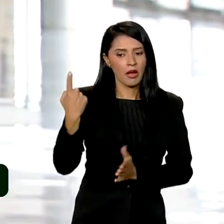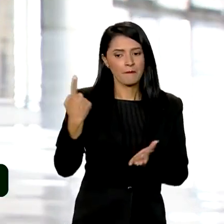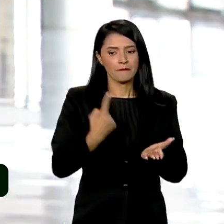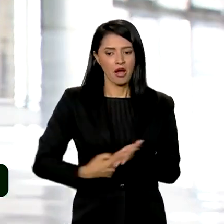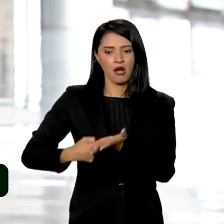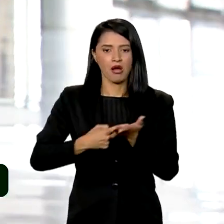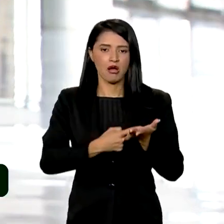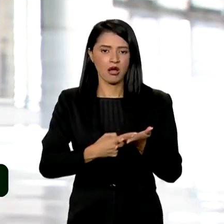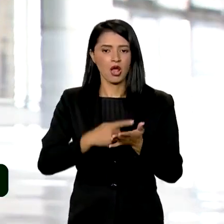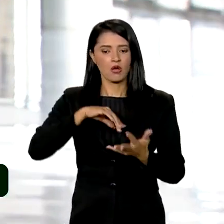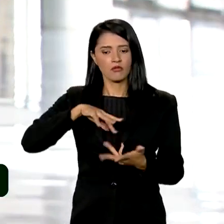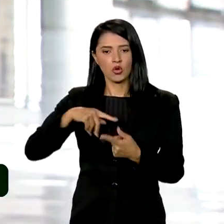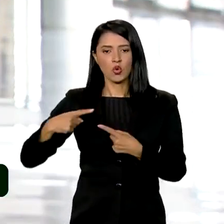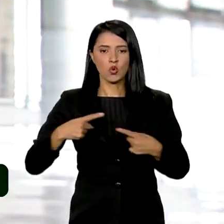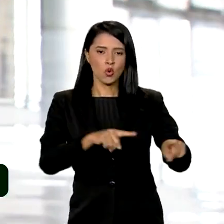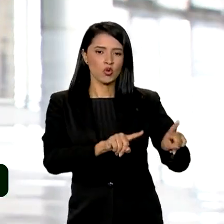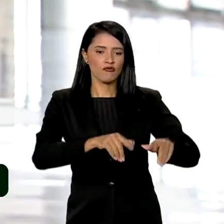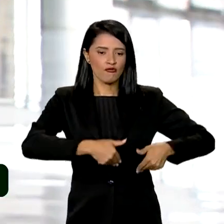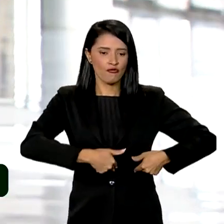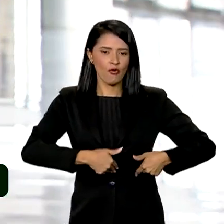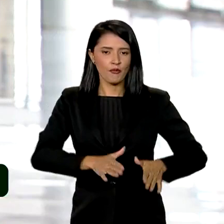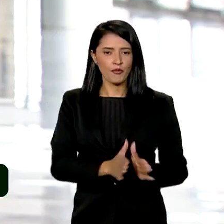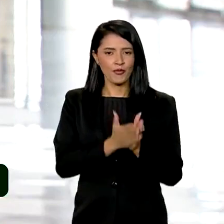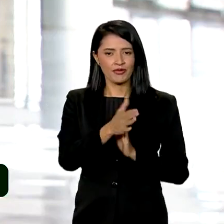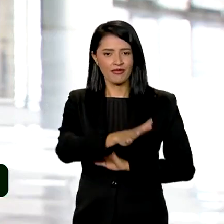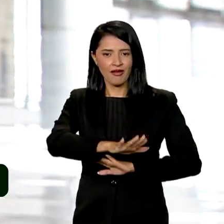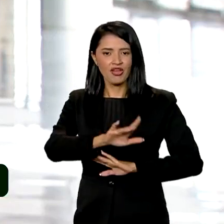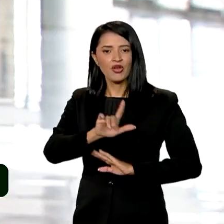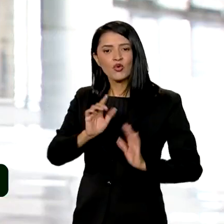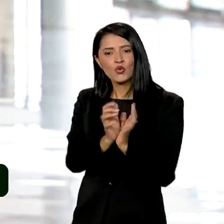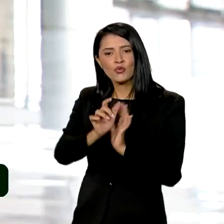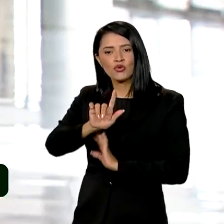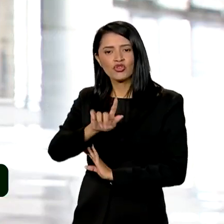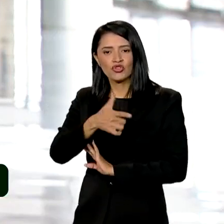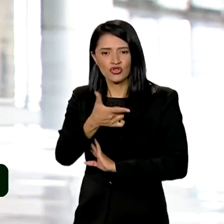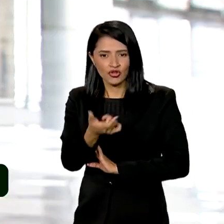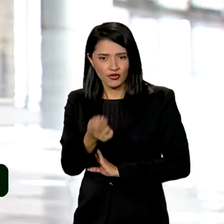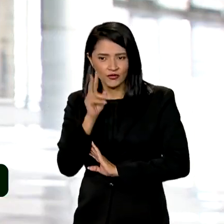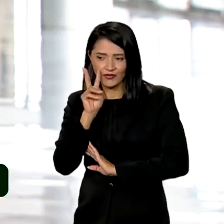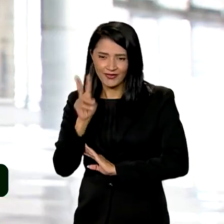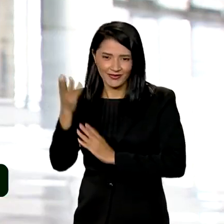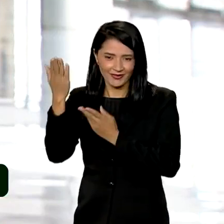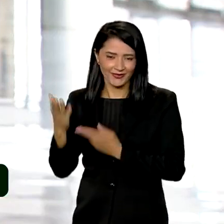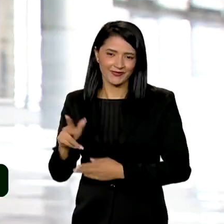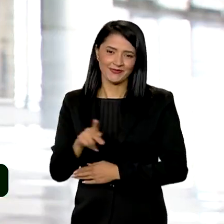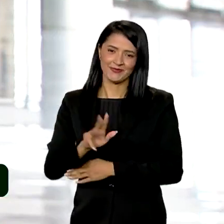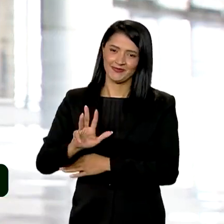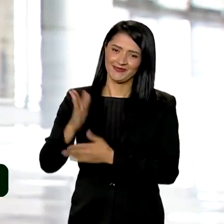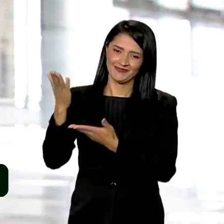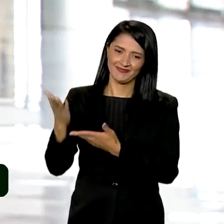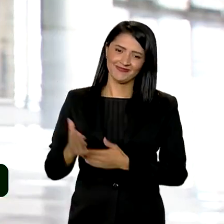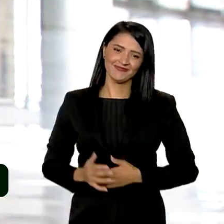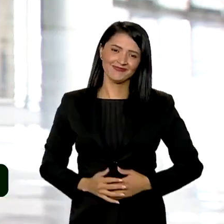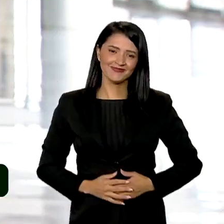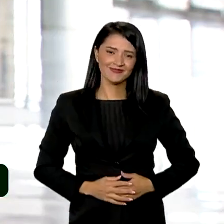global contra a fome e a pobreza no âmbito do G20. Vamos ver agora a fala do presidente